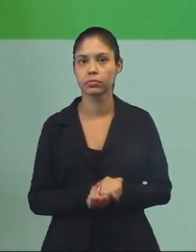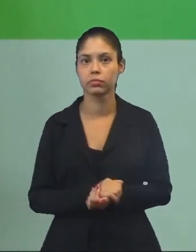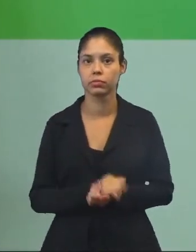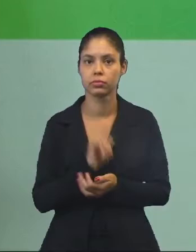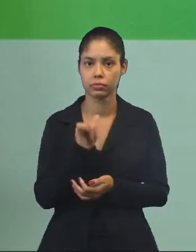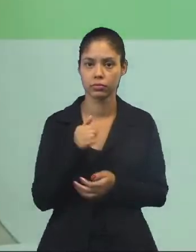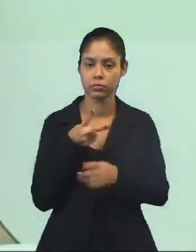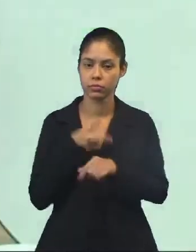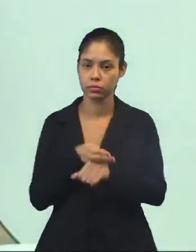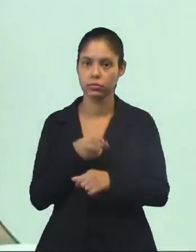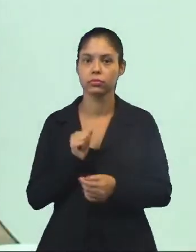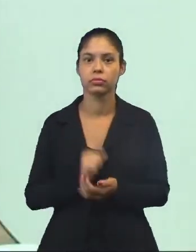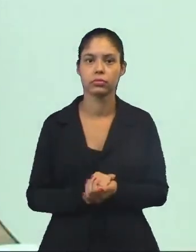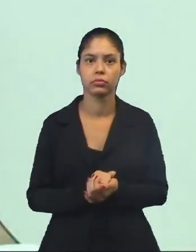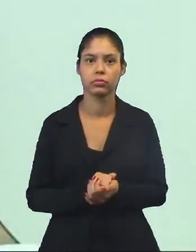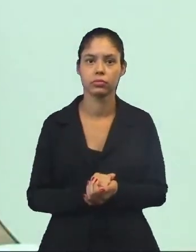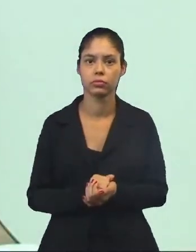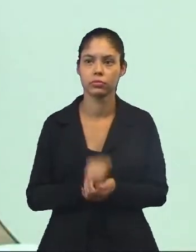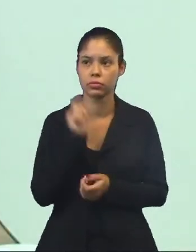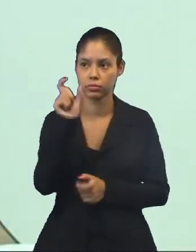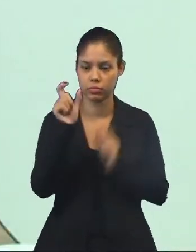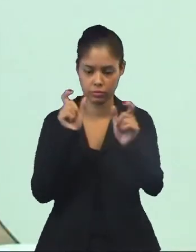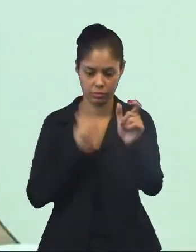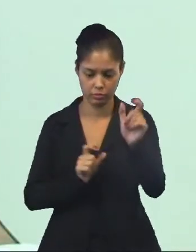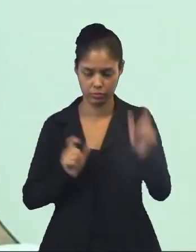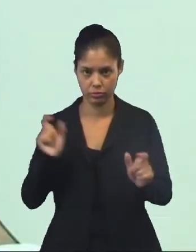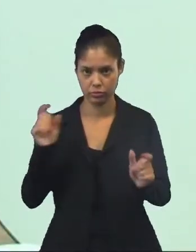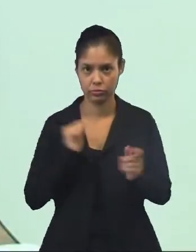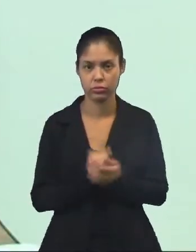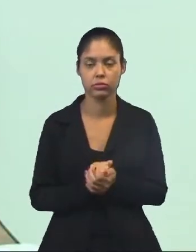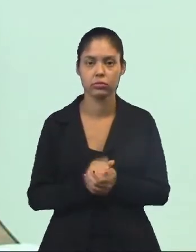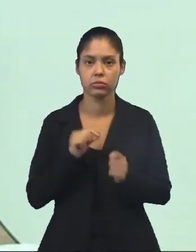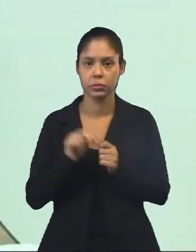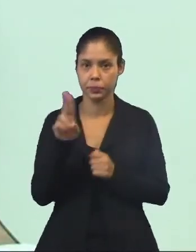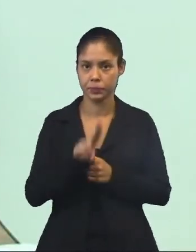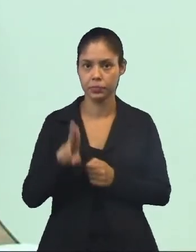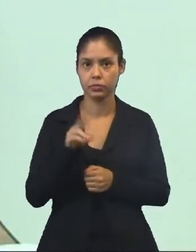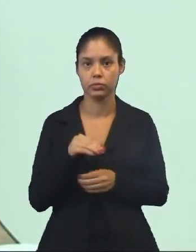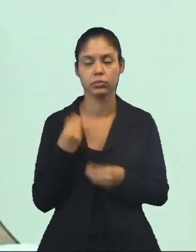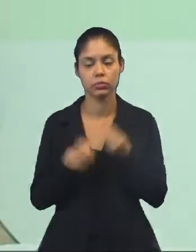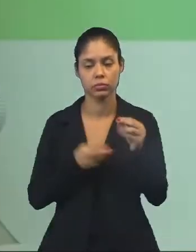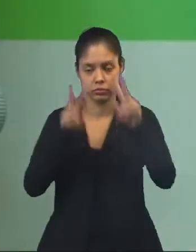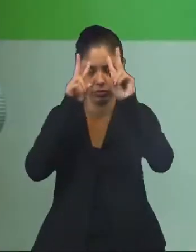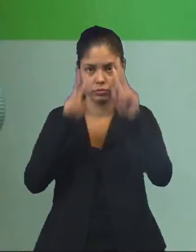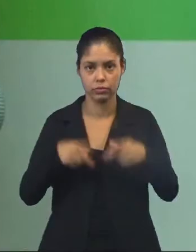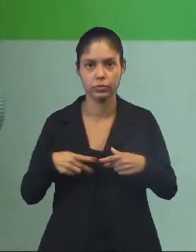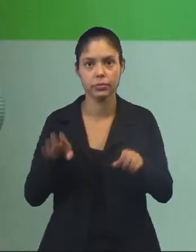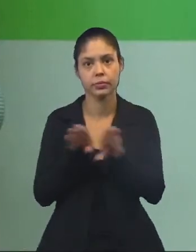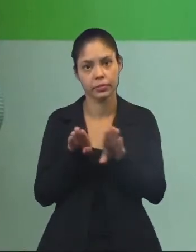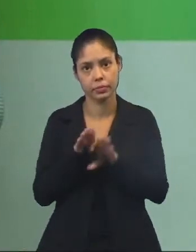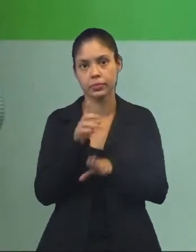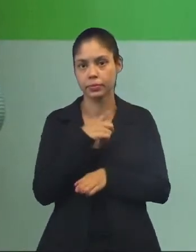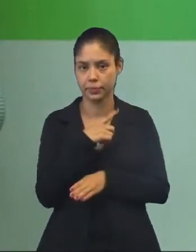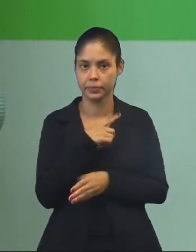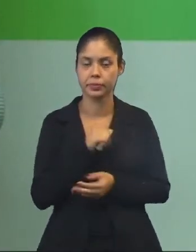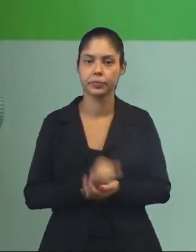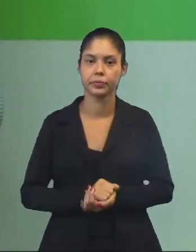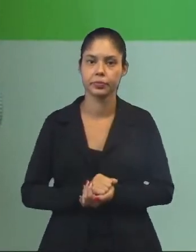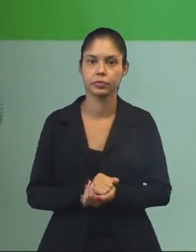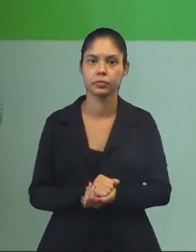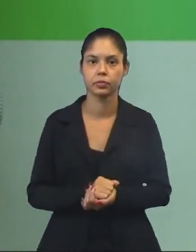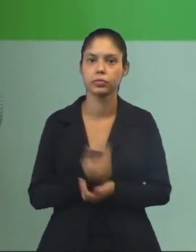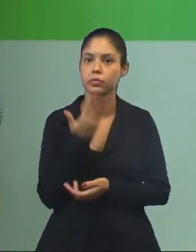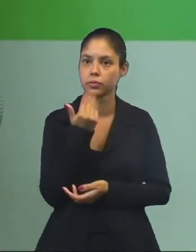é cortado em peças, né, de carne a ser vendido e a gente faz uso como ser humano, a gente também obtém energia